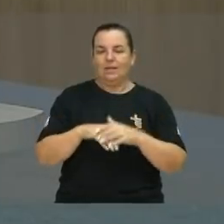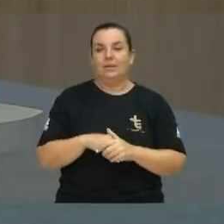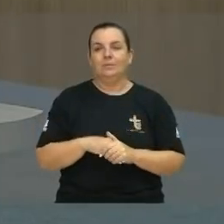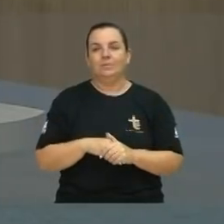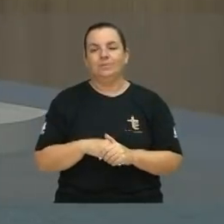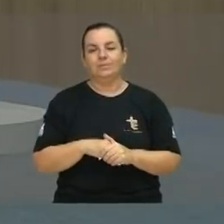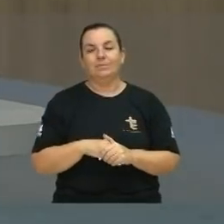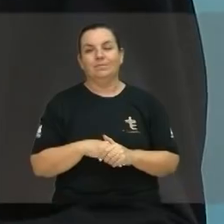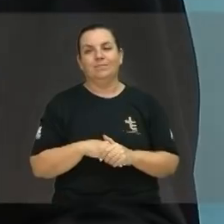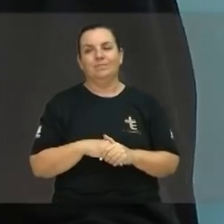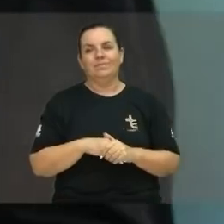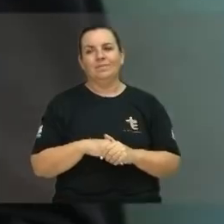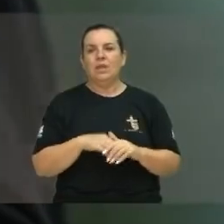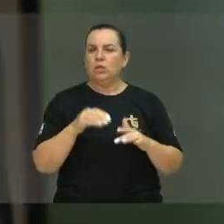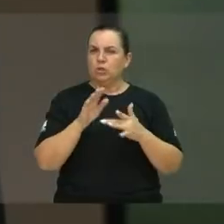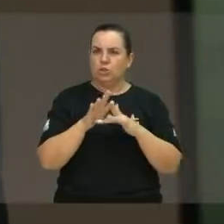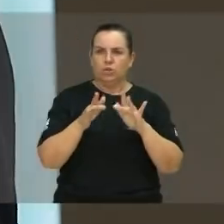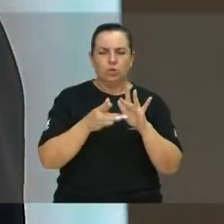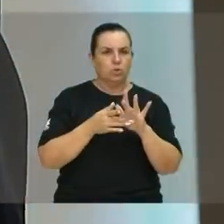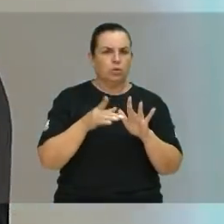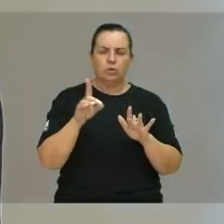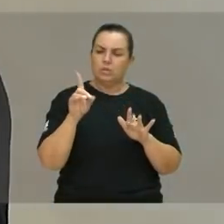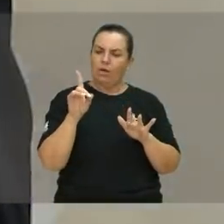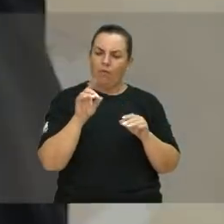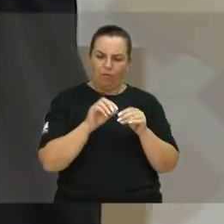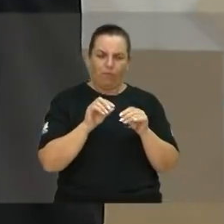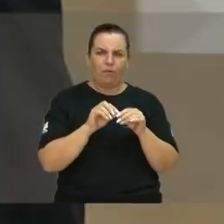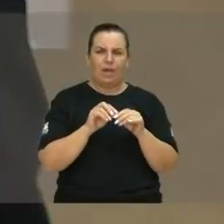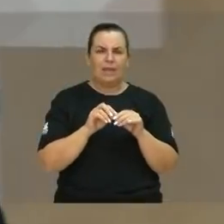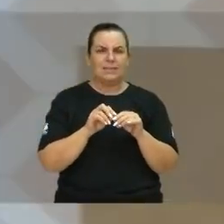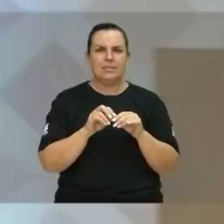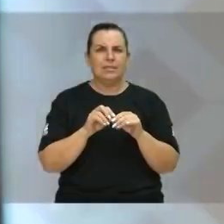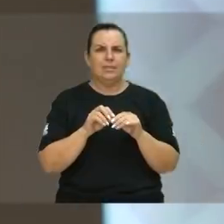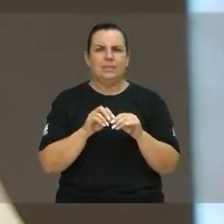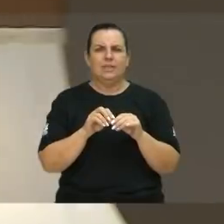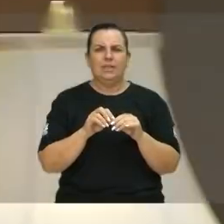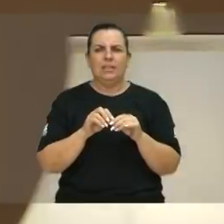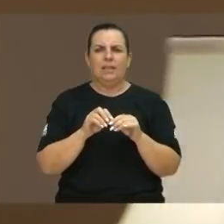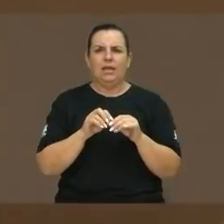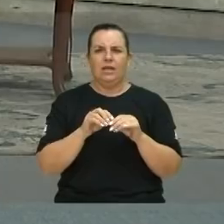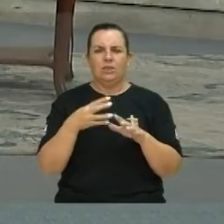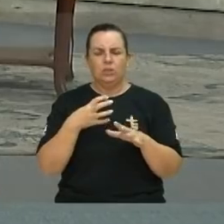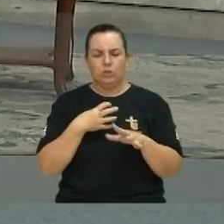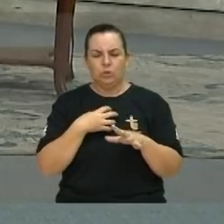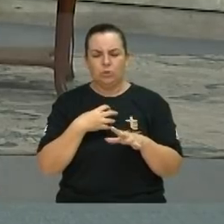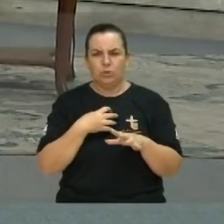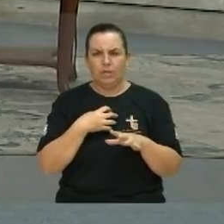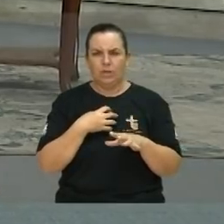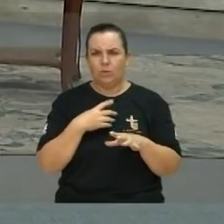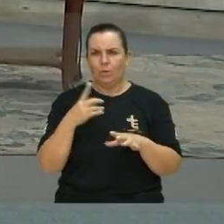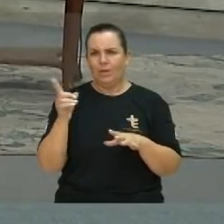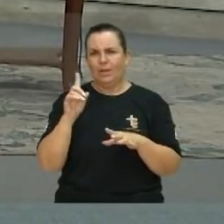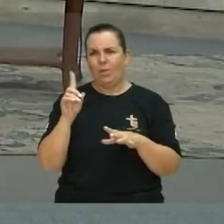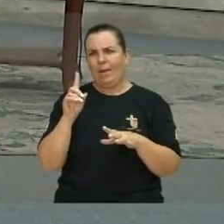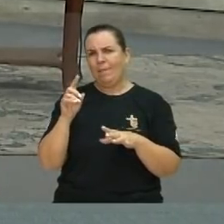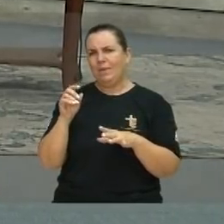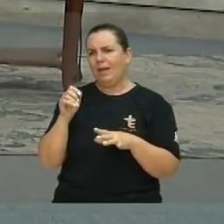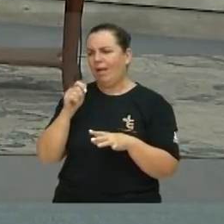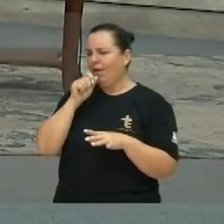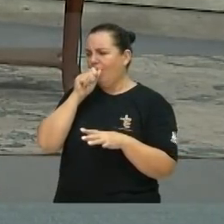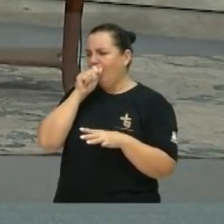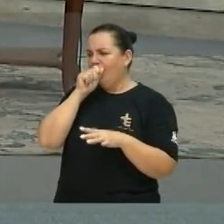e numa espécie de exemplo que subordina e tiramisu o seus escolhidos